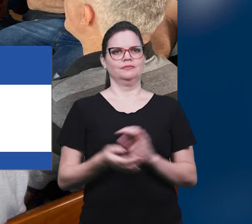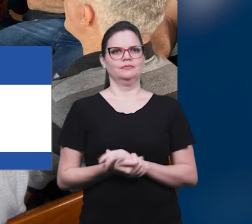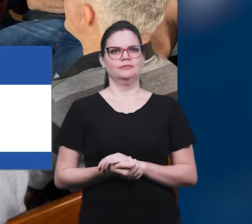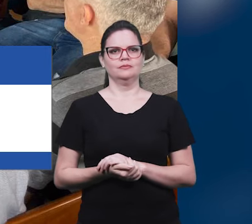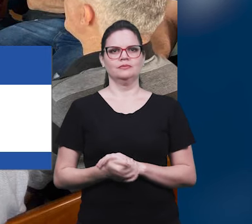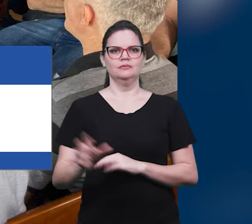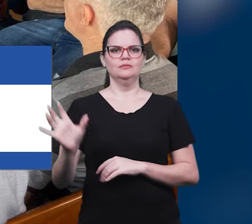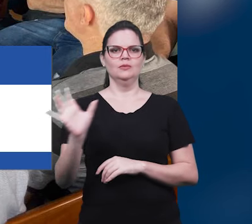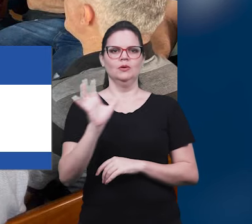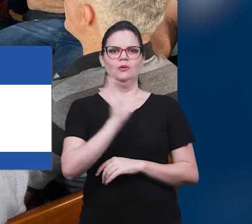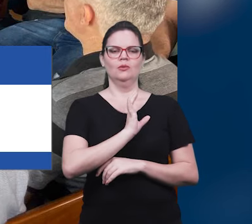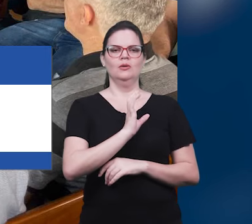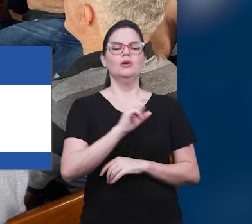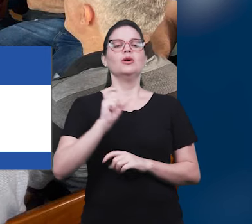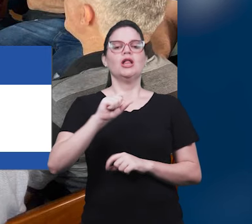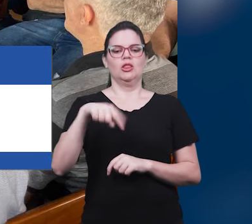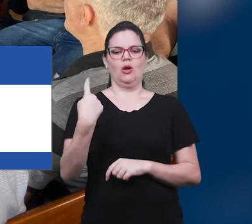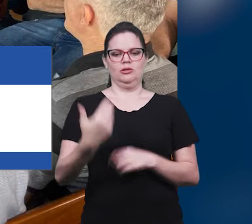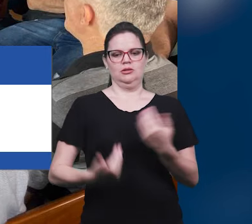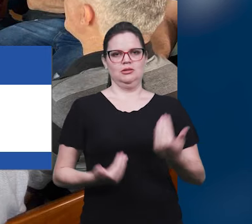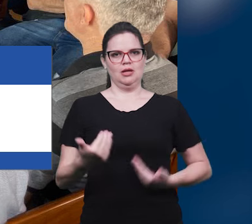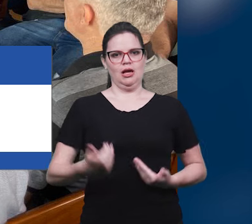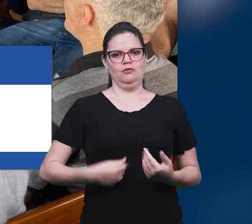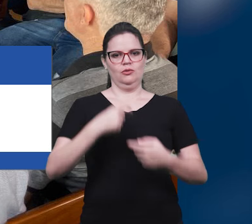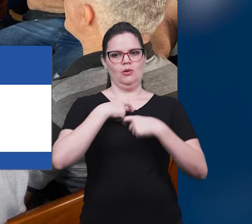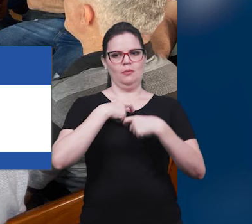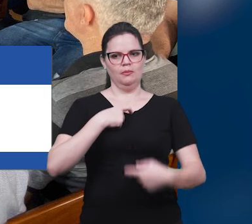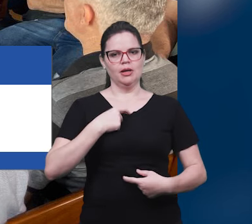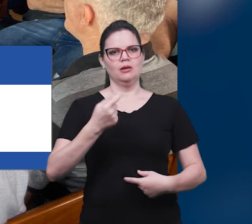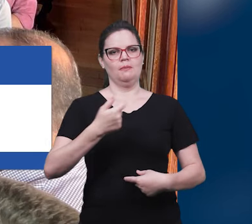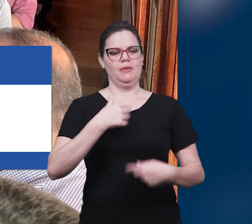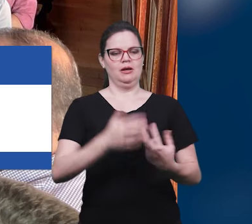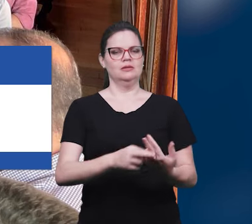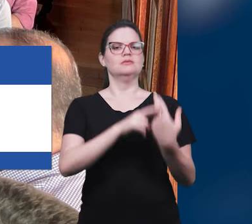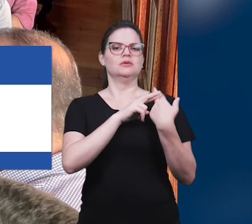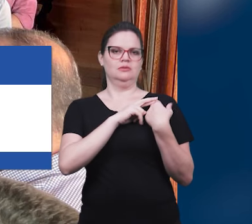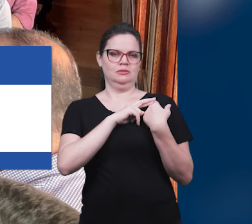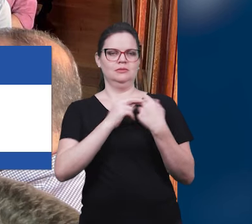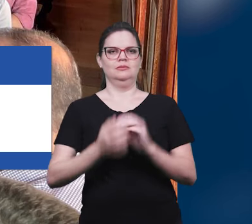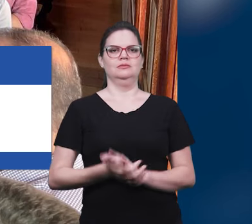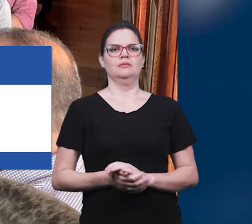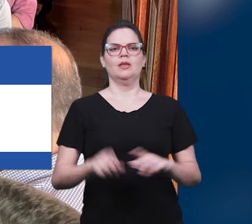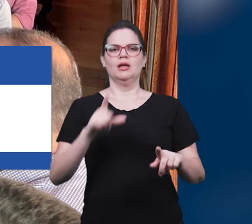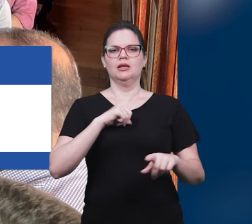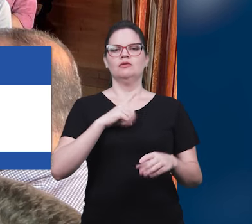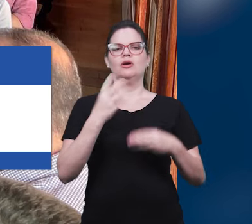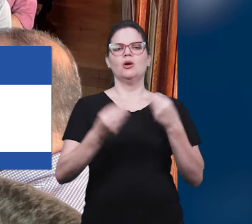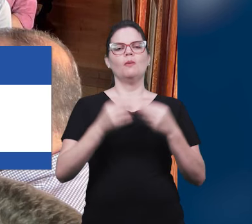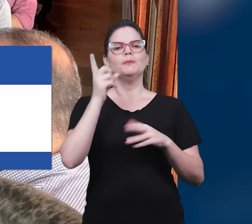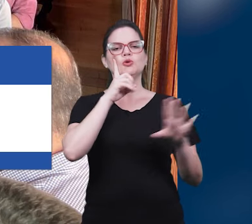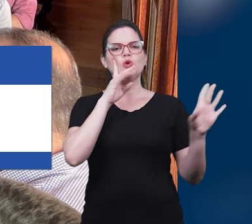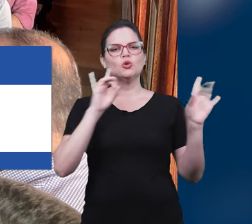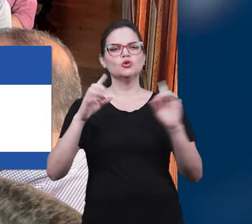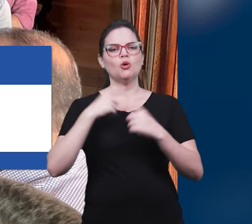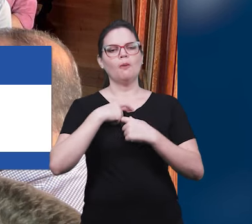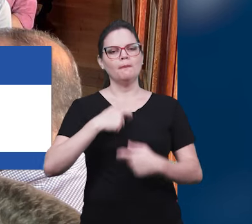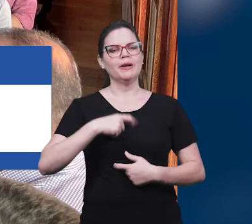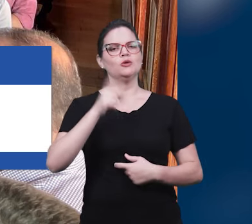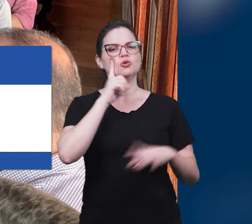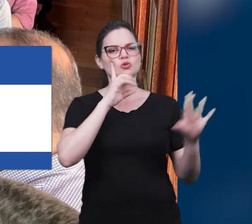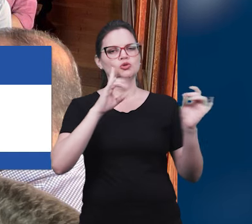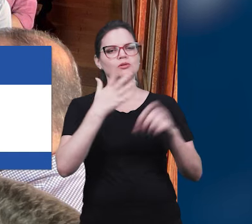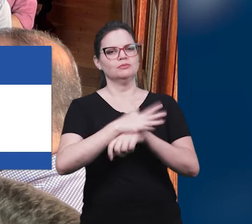A mordomia do obreiro foram foram abordados ali muitos aspectos práticos do dia a dia do obreiro